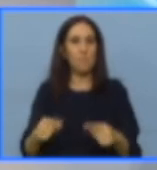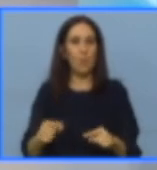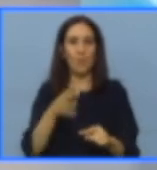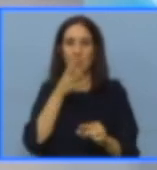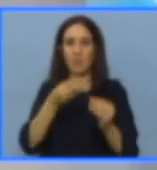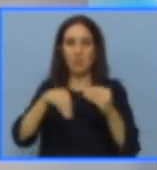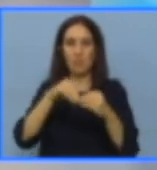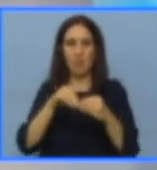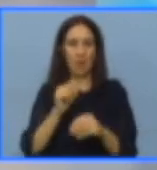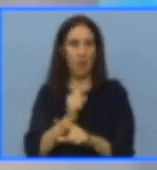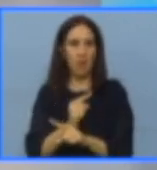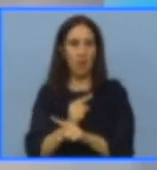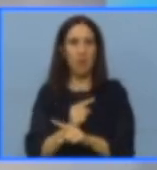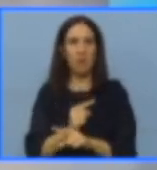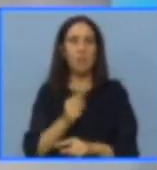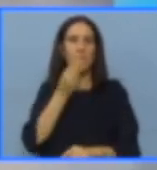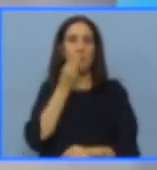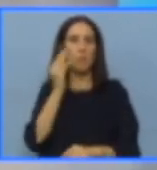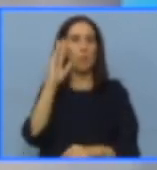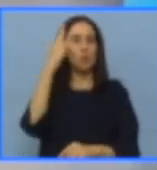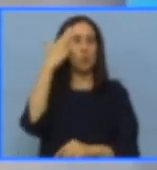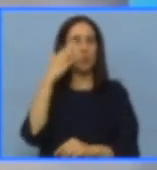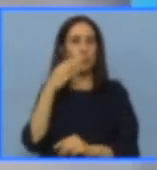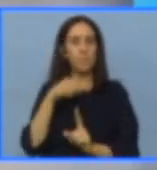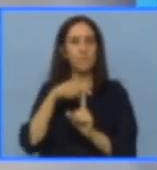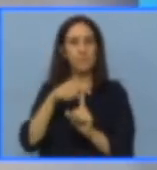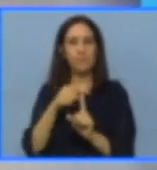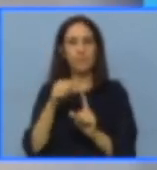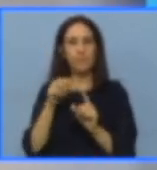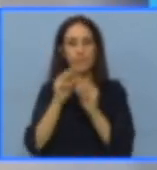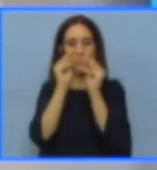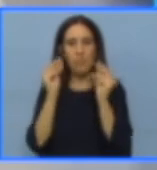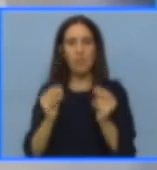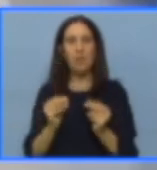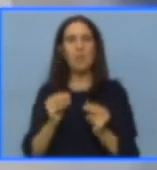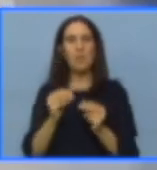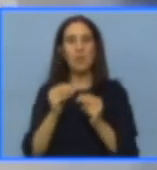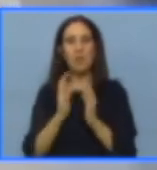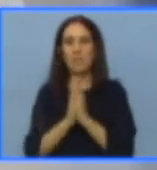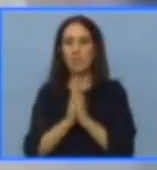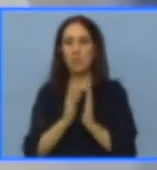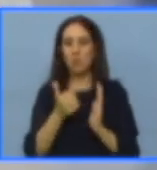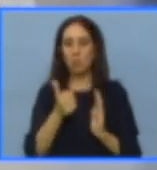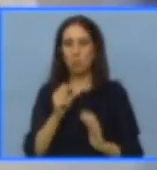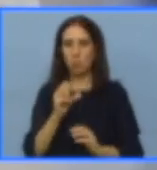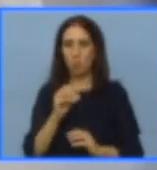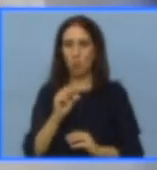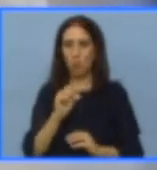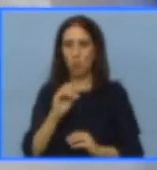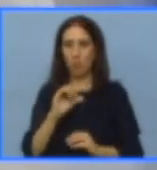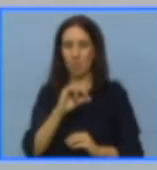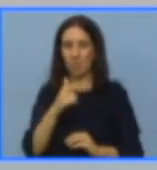acrescentar dentro do mesmo registro a famosa custódia do convento da Igreja, de Santo Inácio de Bogotá, que é a obra-prima da